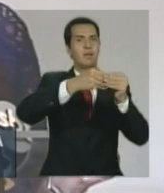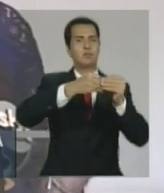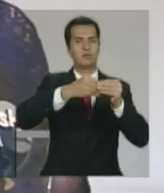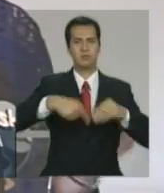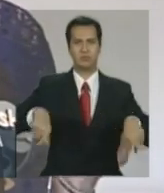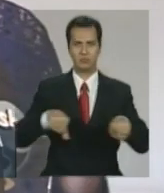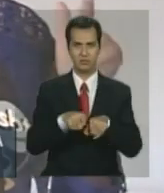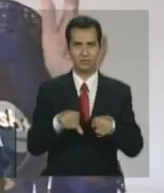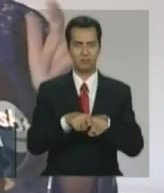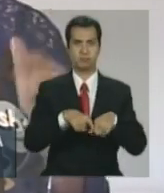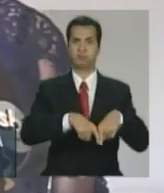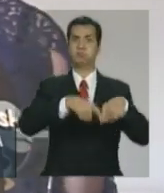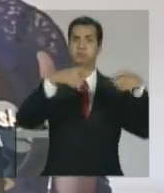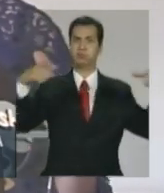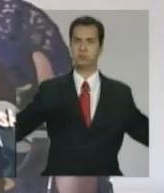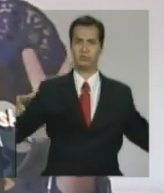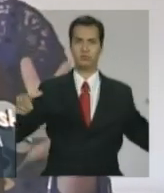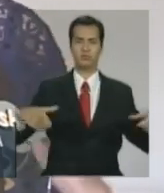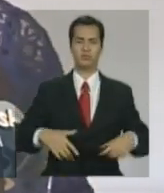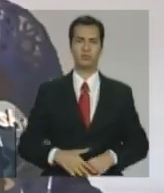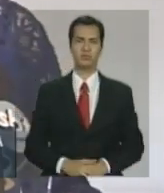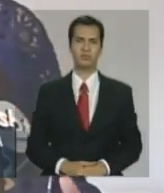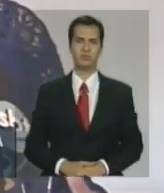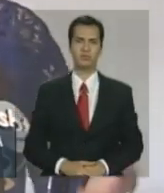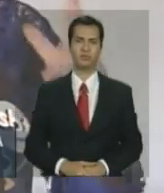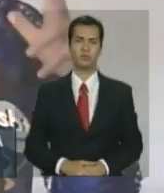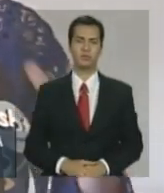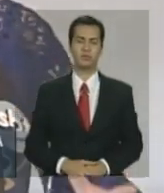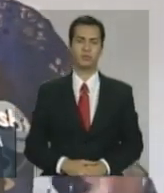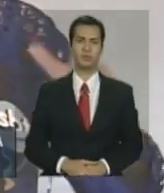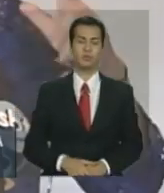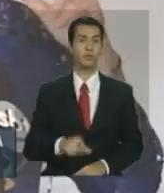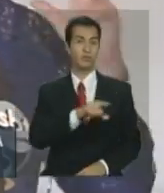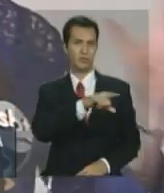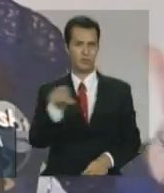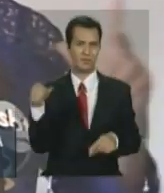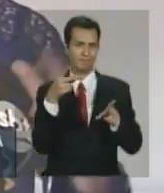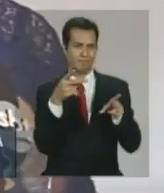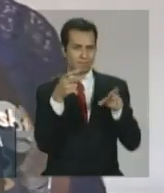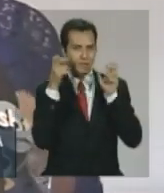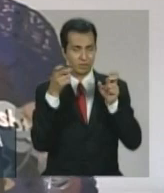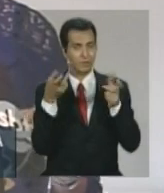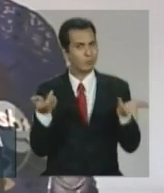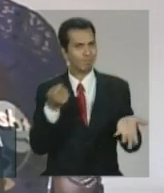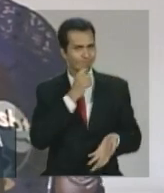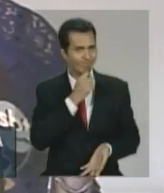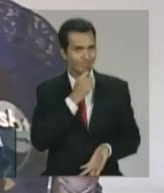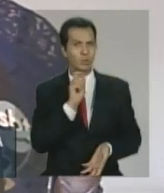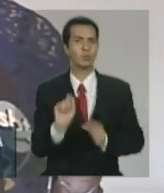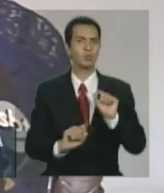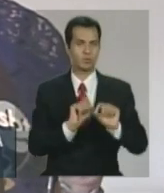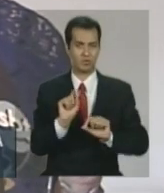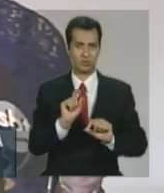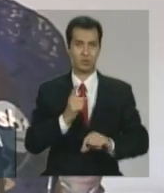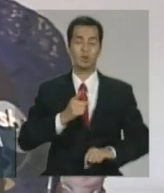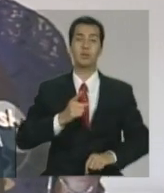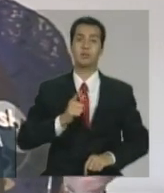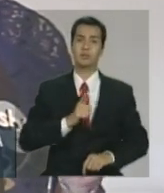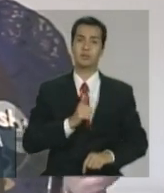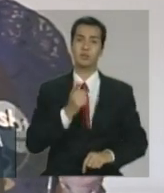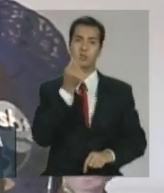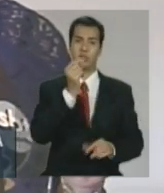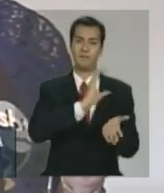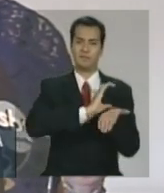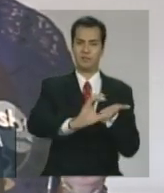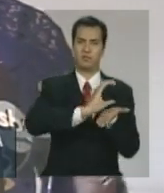Nós vamos expandir, como vocês ainda não perceberam, nós expandimos bastante o investimento em mobilidade